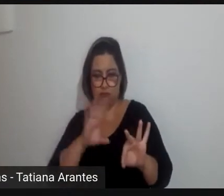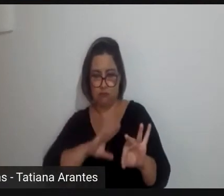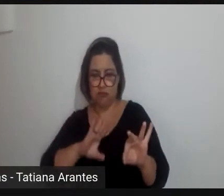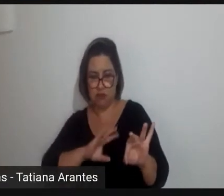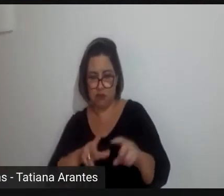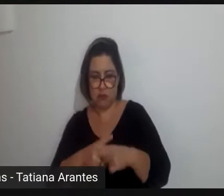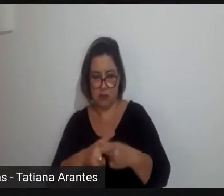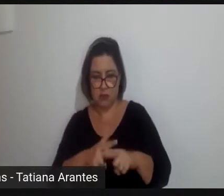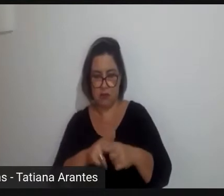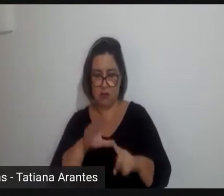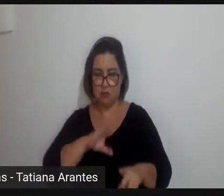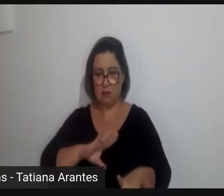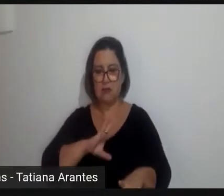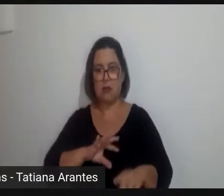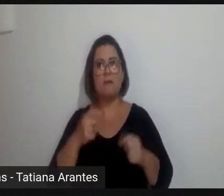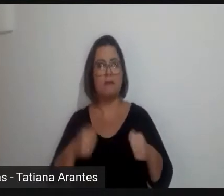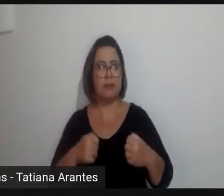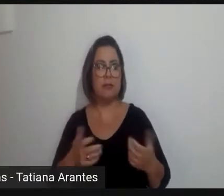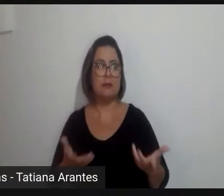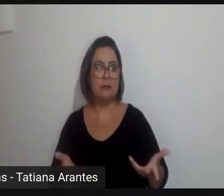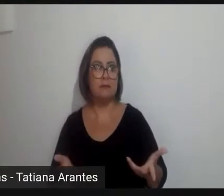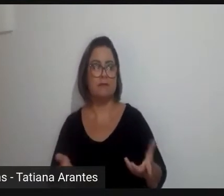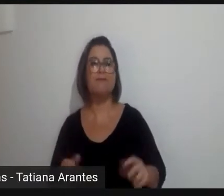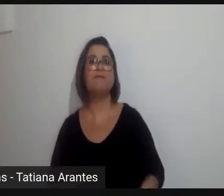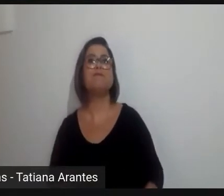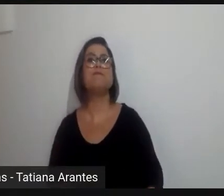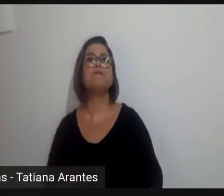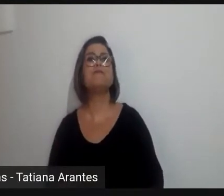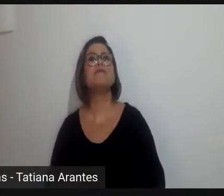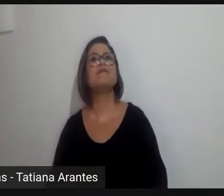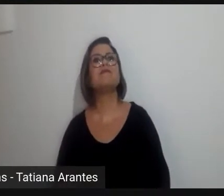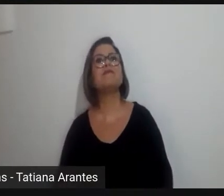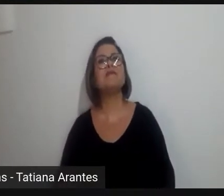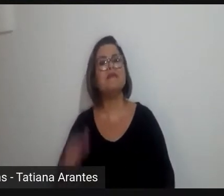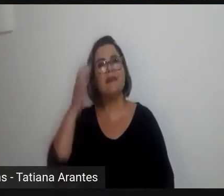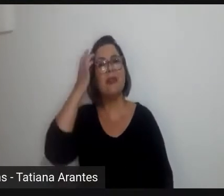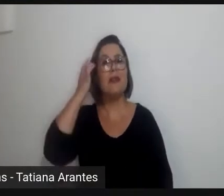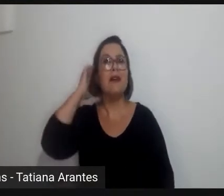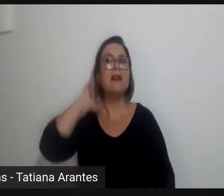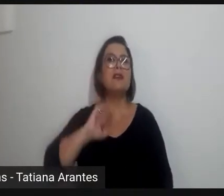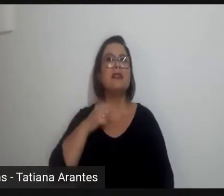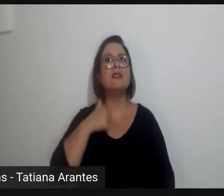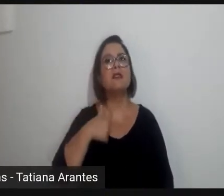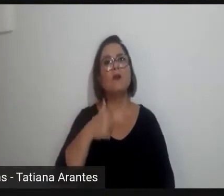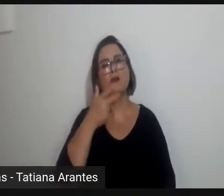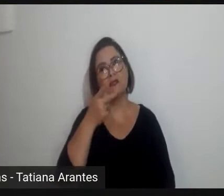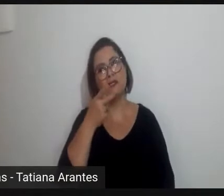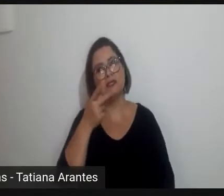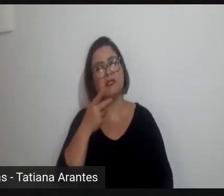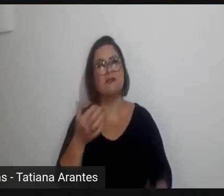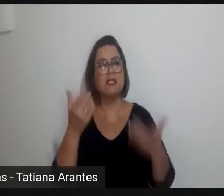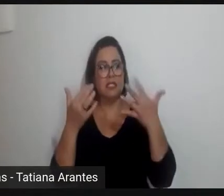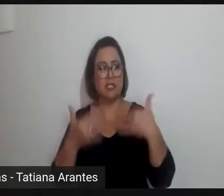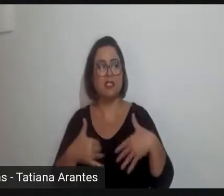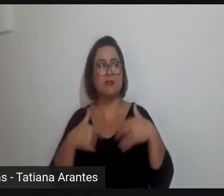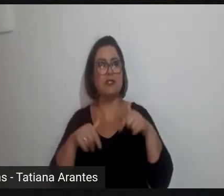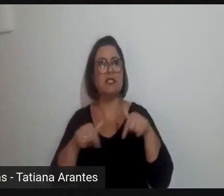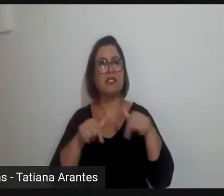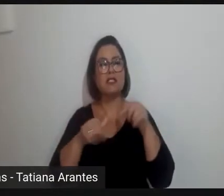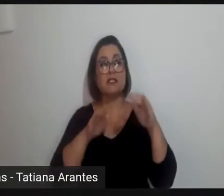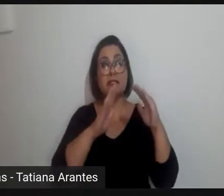pessoal, em relação a essa questão. Quando eu estava falando de que o trabalho agora em domicílio, nós viramos